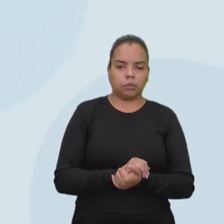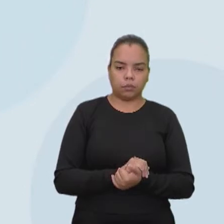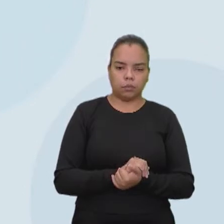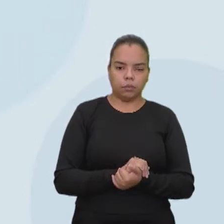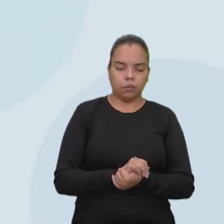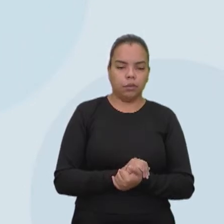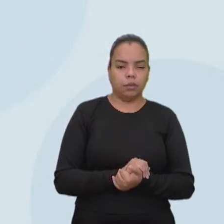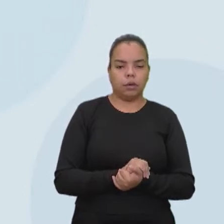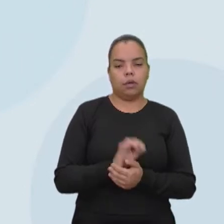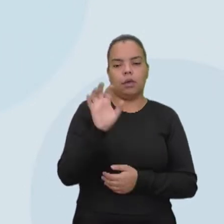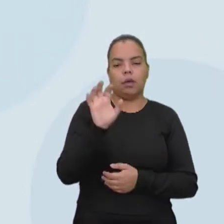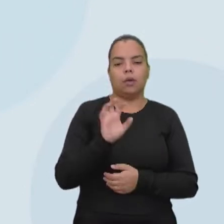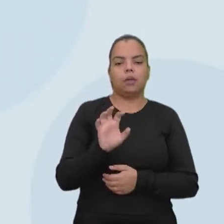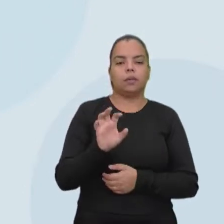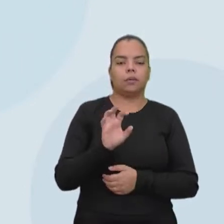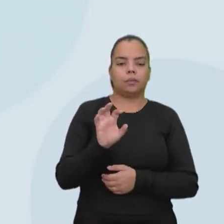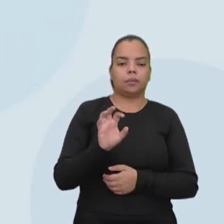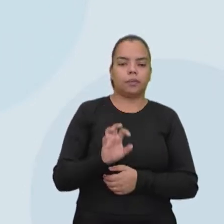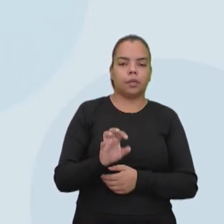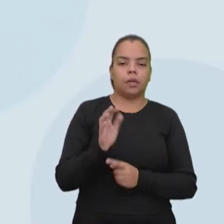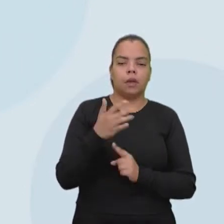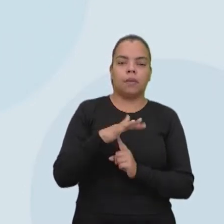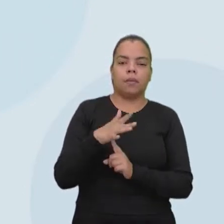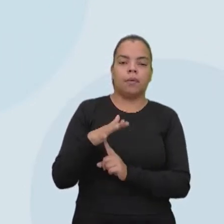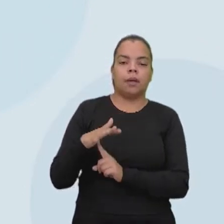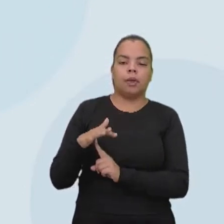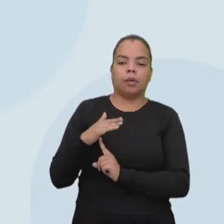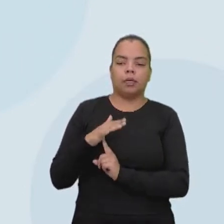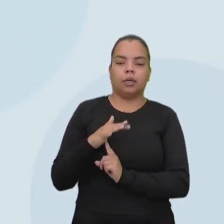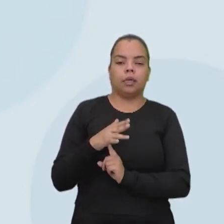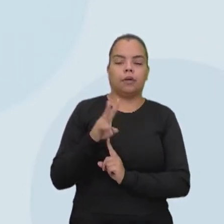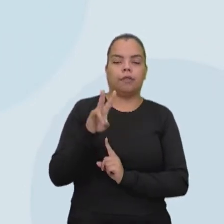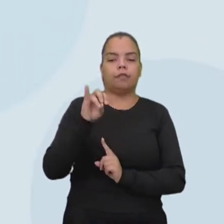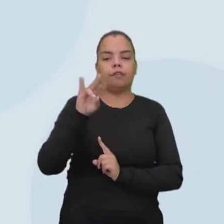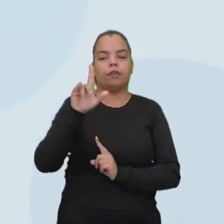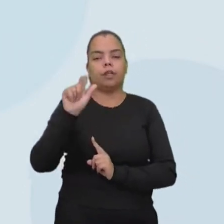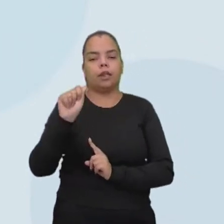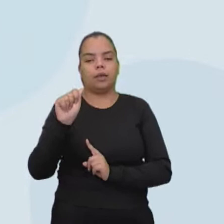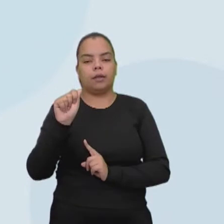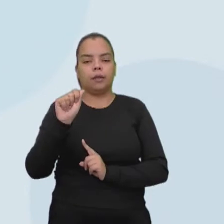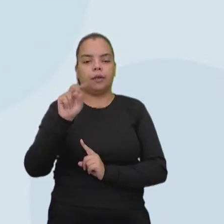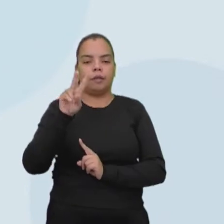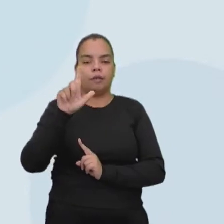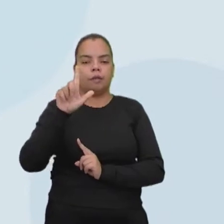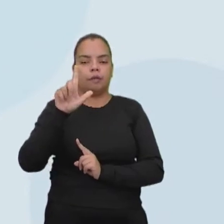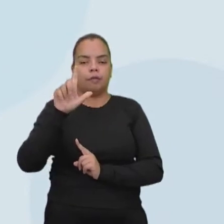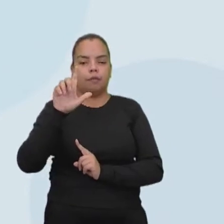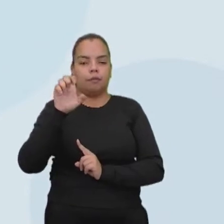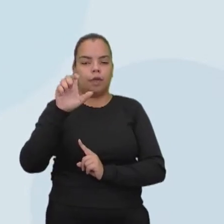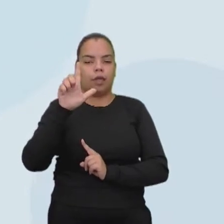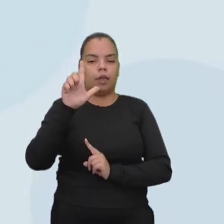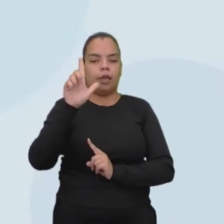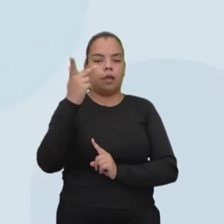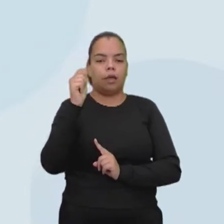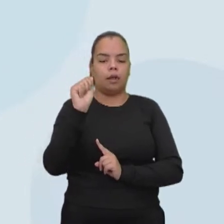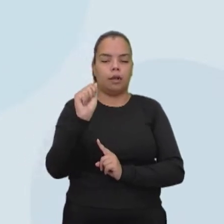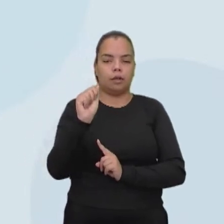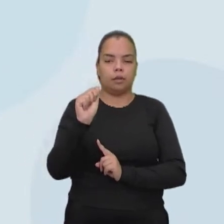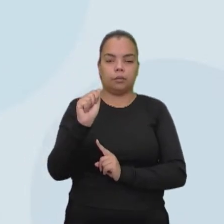é chamado aí o Parque Estadual de Vila Velha, que por sinal foi o primeiro parque estadual criado no Paraná, né?